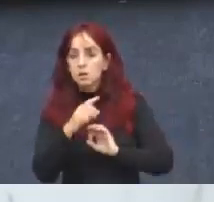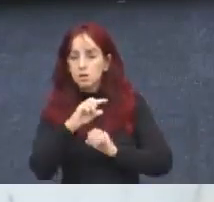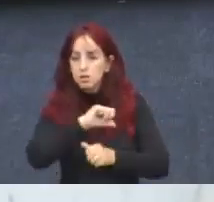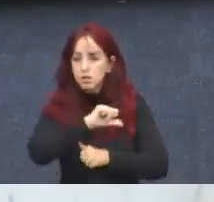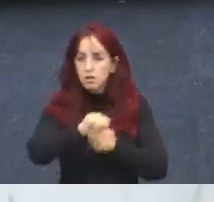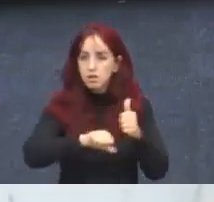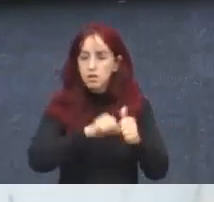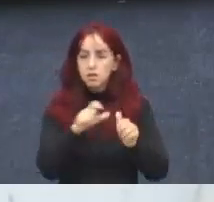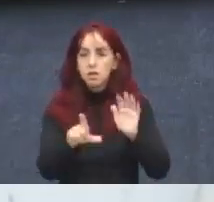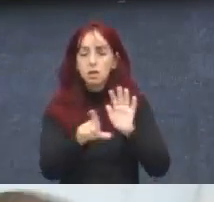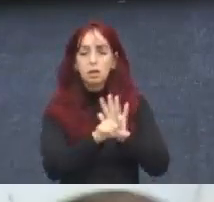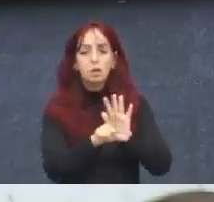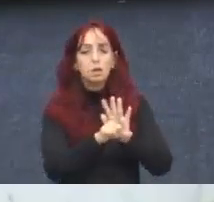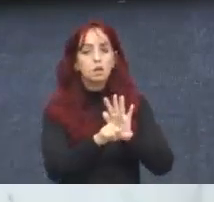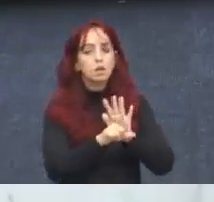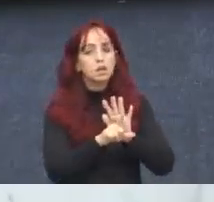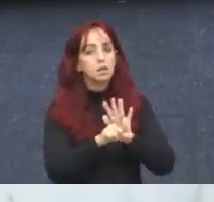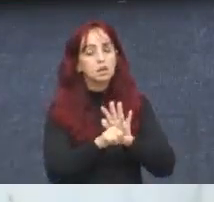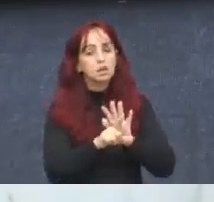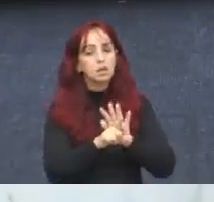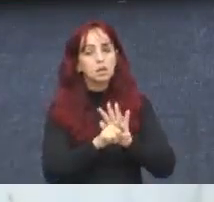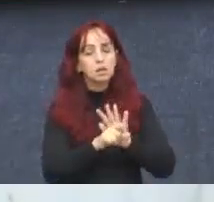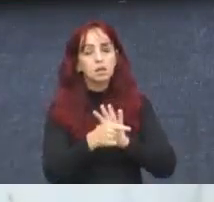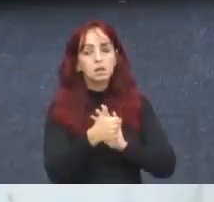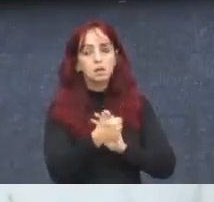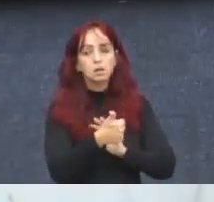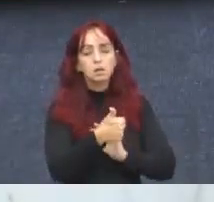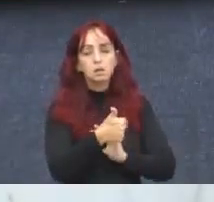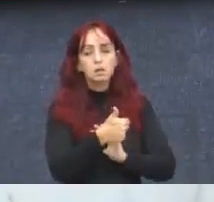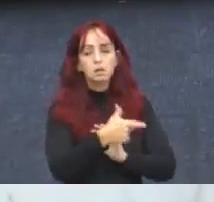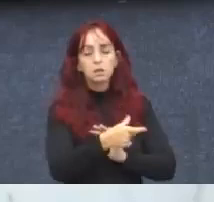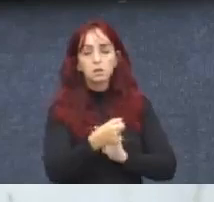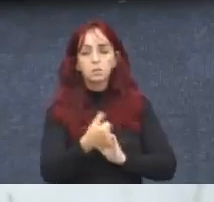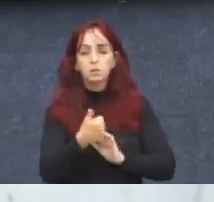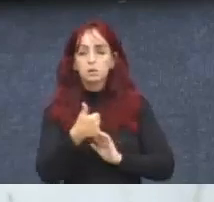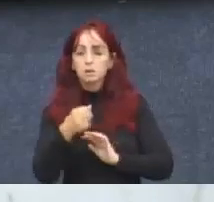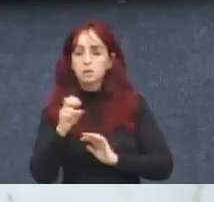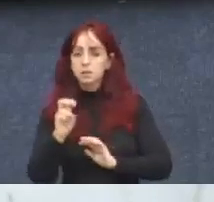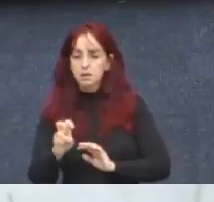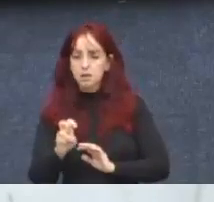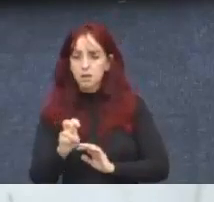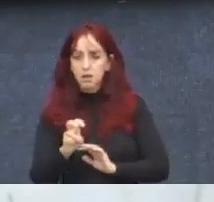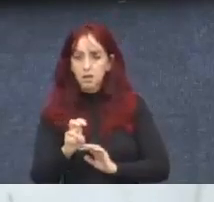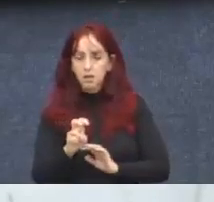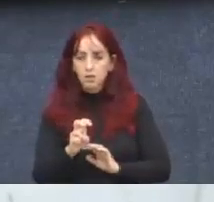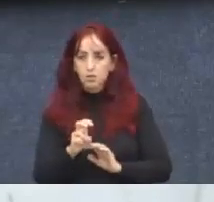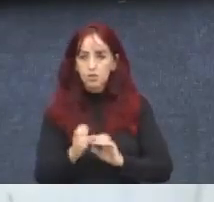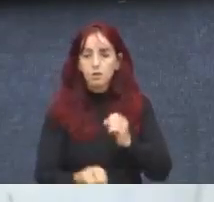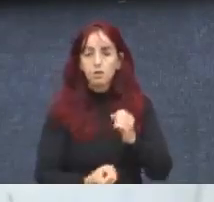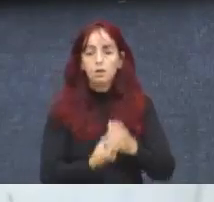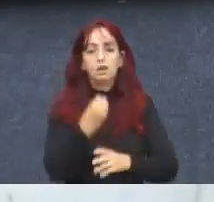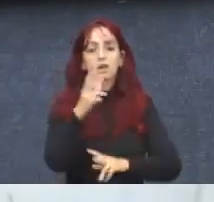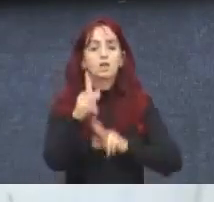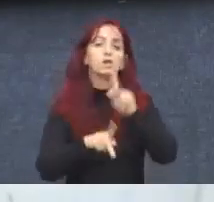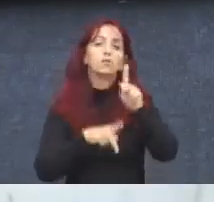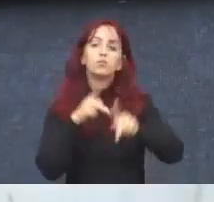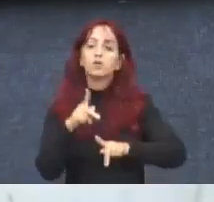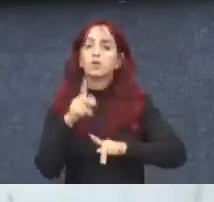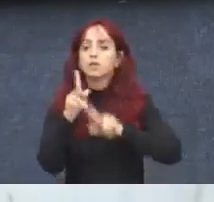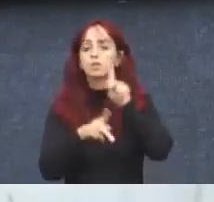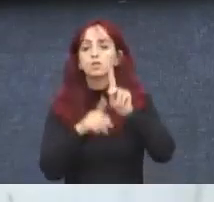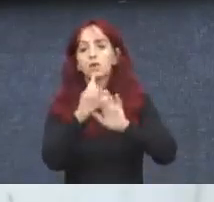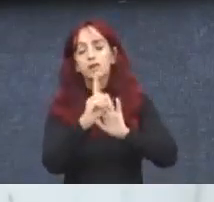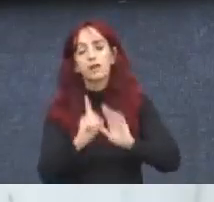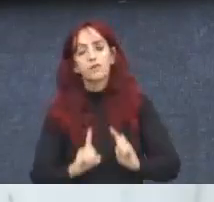lei 9.078 de 19 de janeiro de 2005, que estabelece a política da pessoa com deficiência para o município de